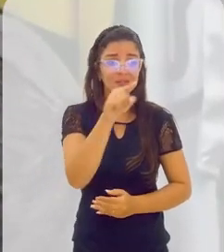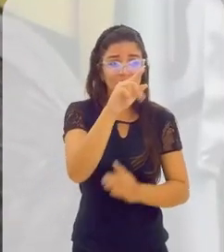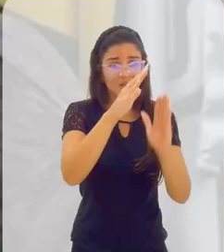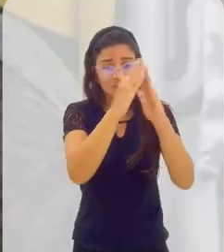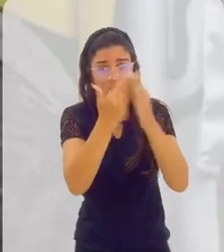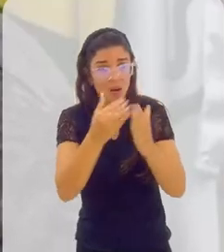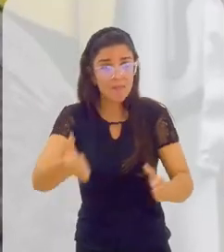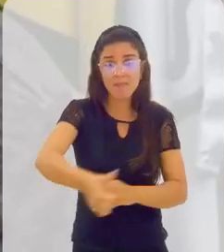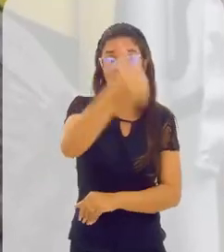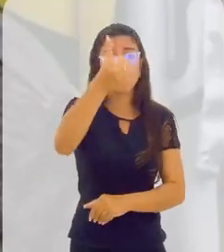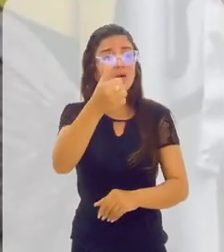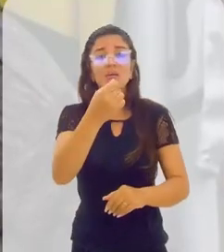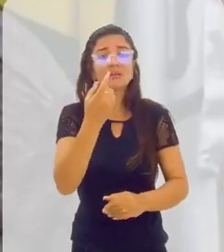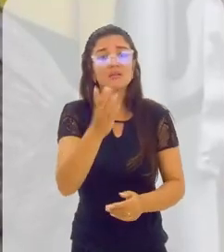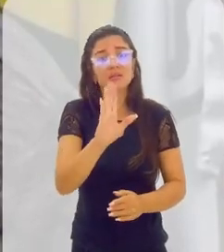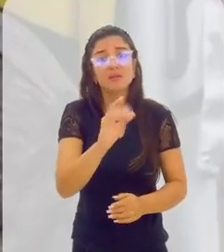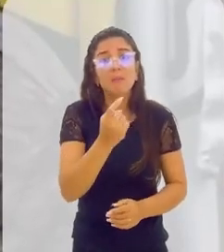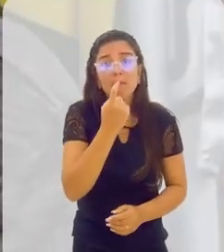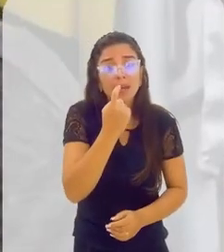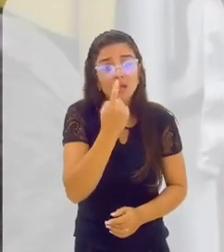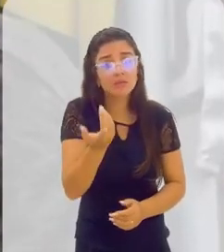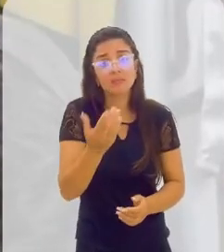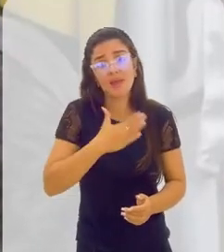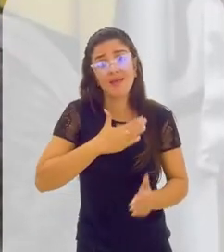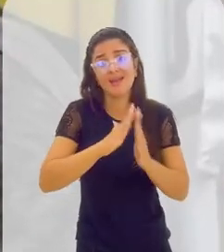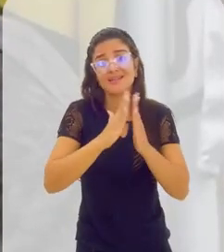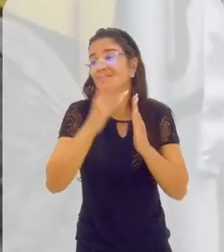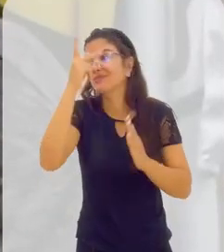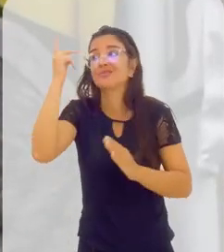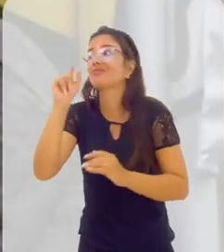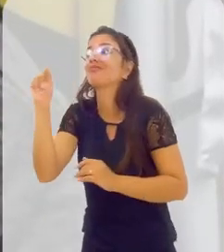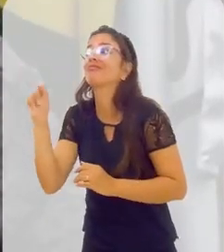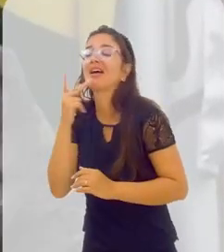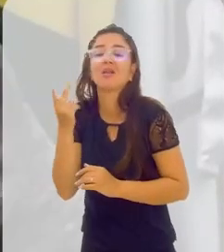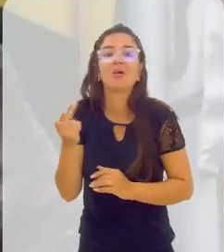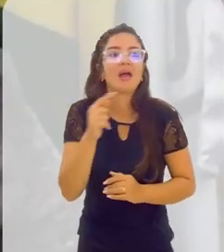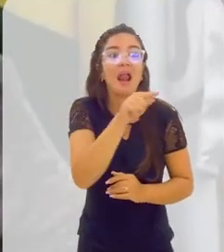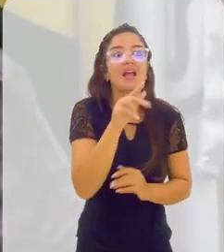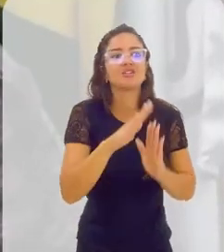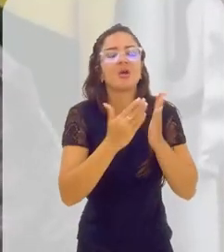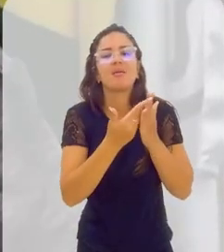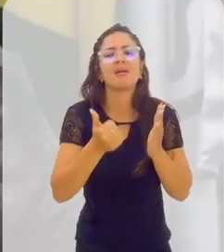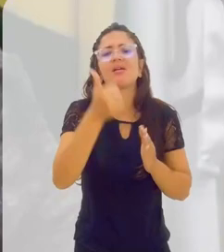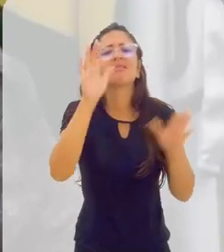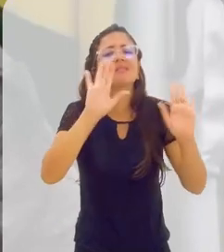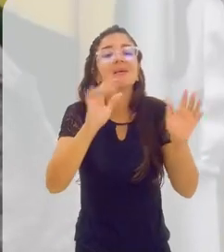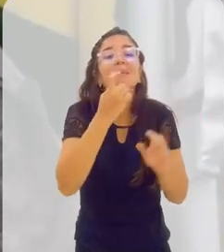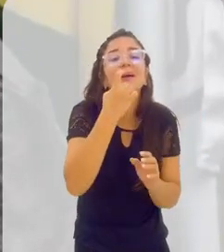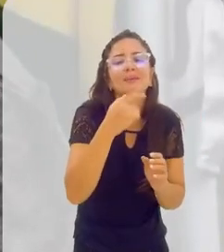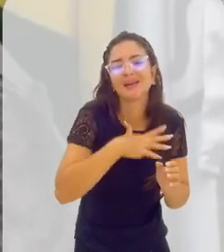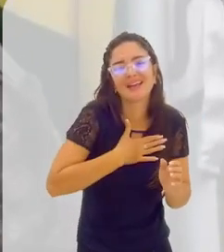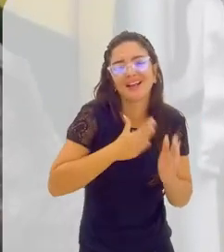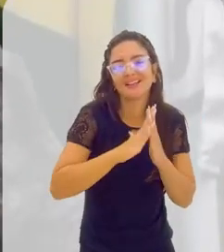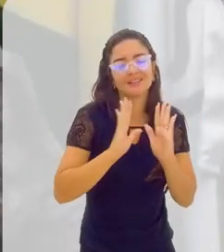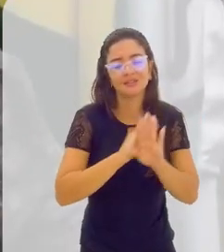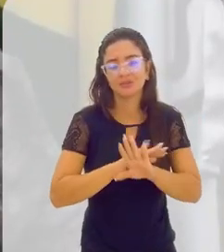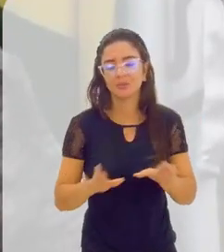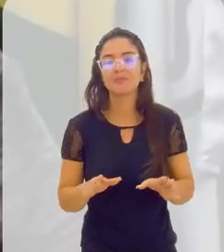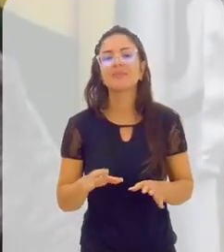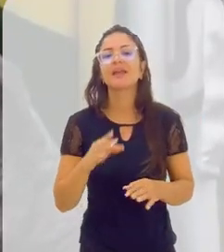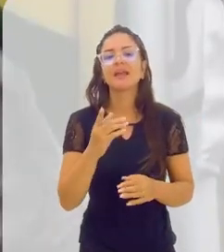ia que era mais perto né mas tinha exame de admissão a gente fez exame entrou na escola